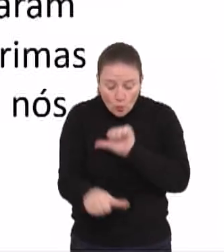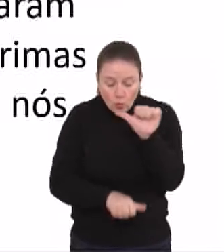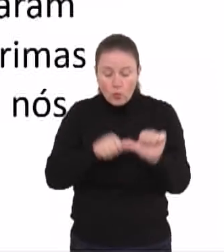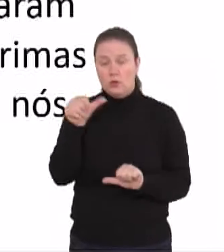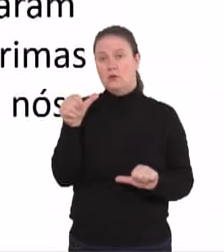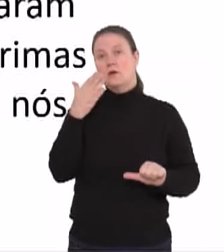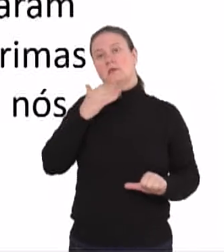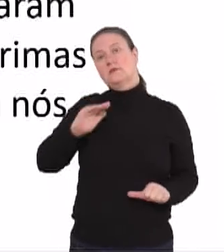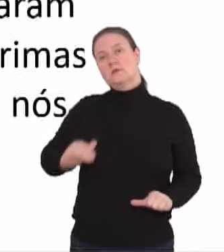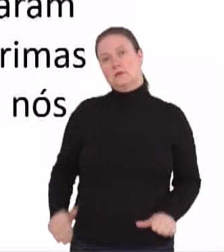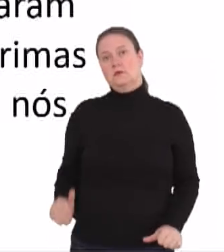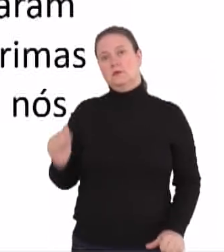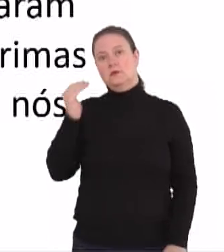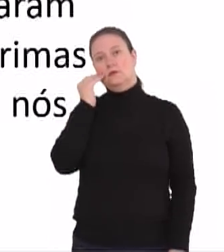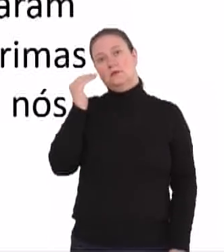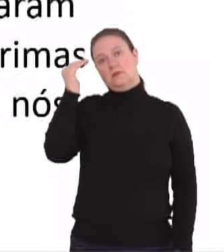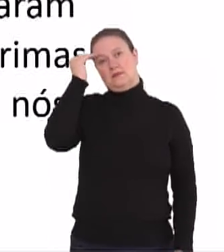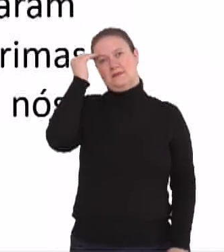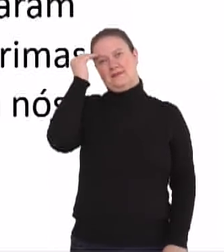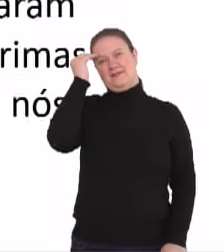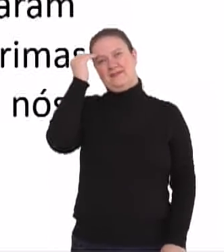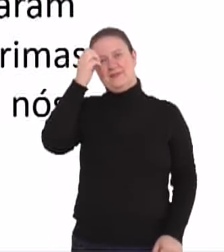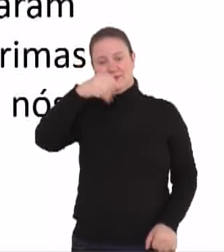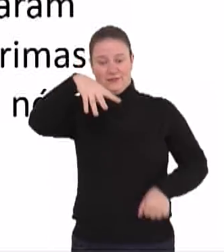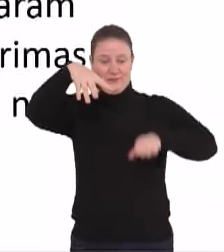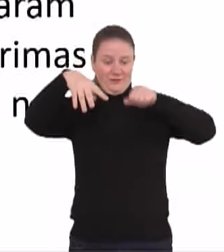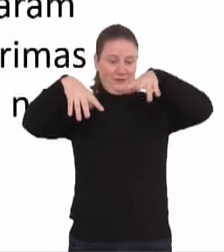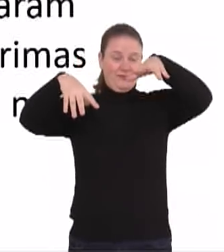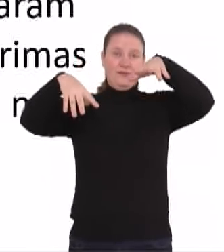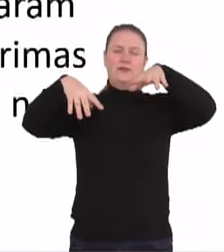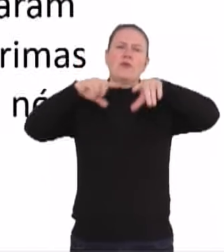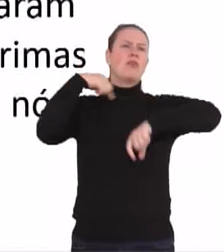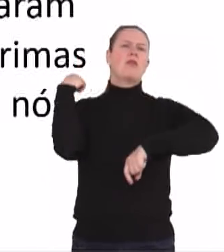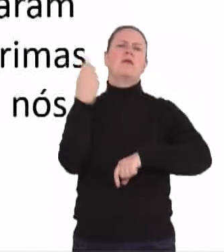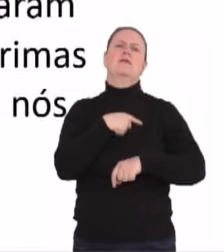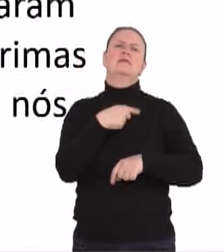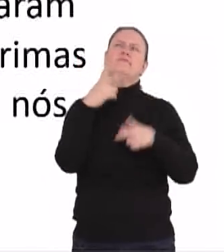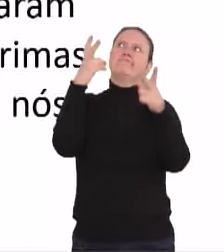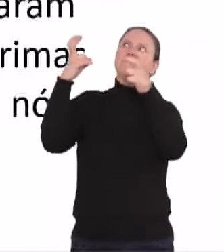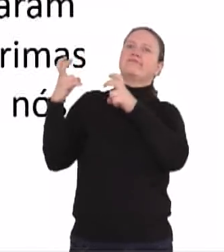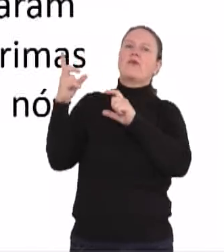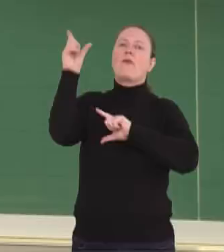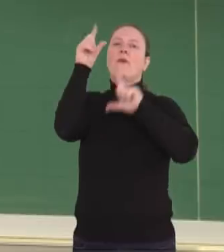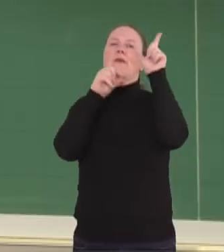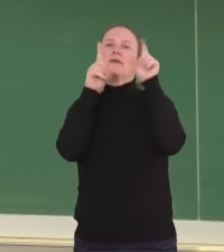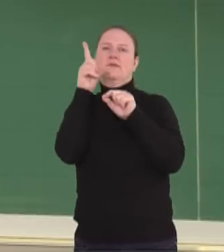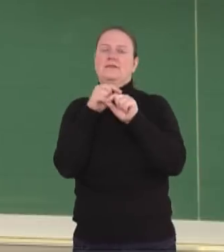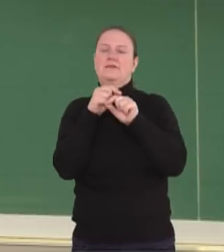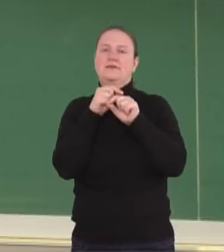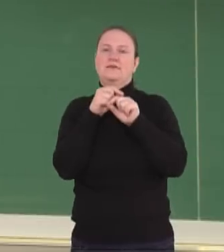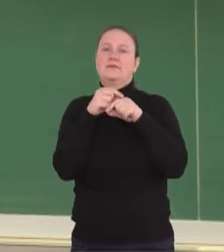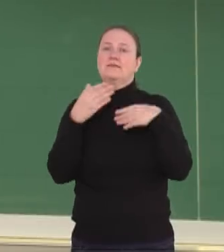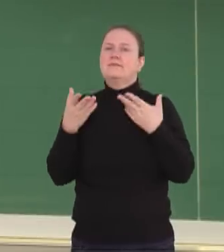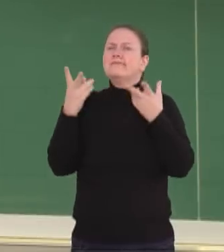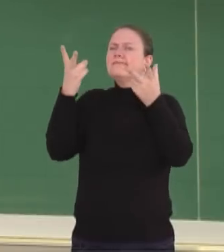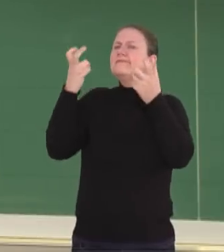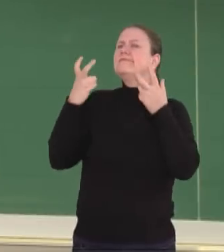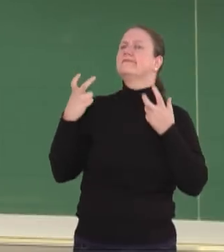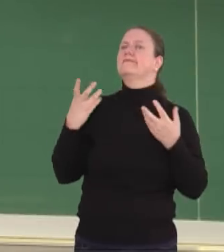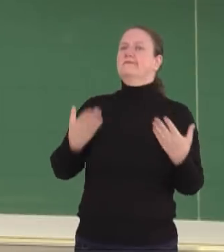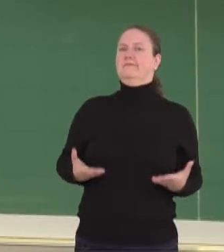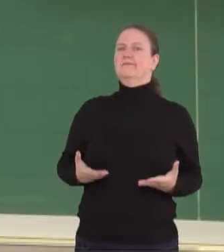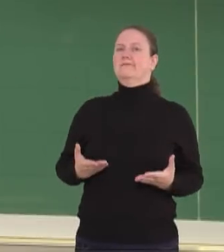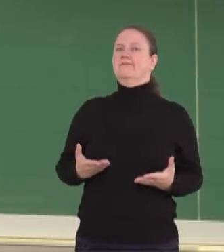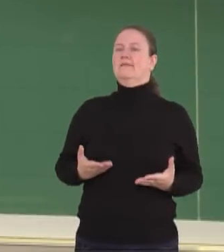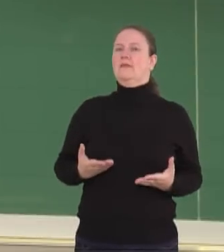em crianças luz, para nós, estrelas. Percebam aqui, pessoal, só a título de curiosidade, para a